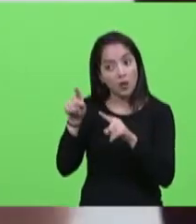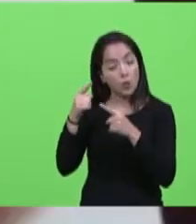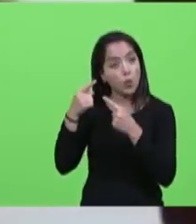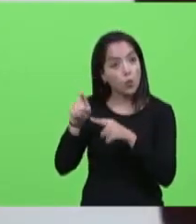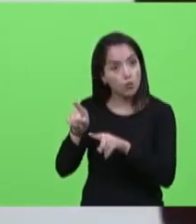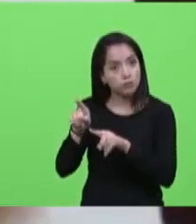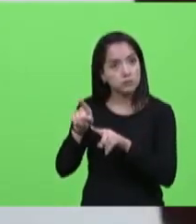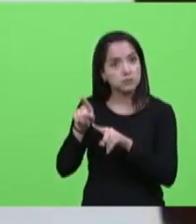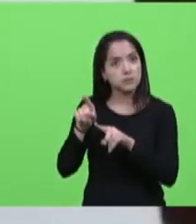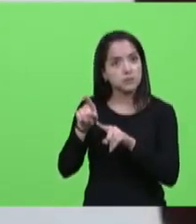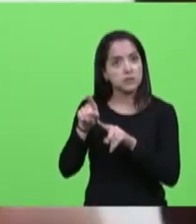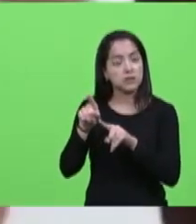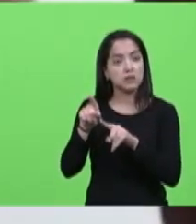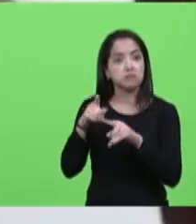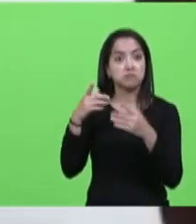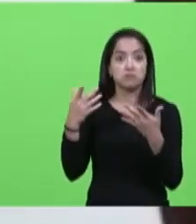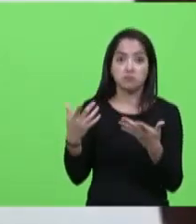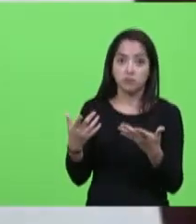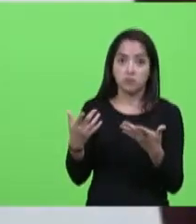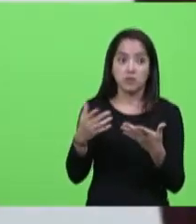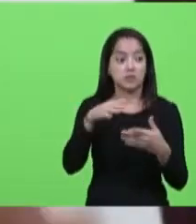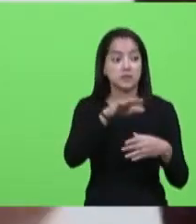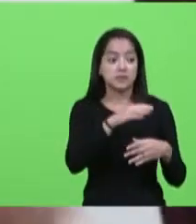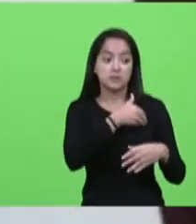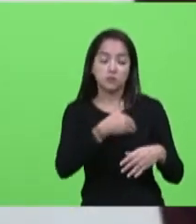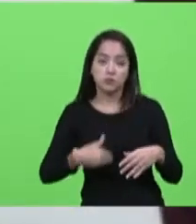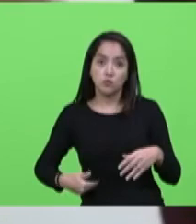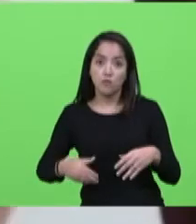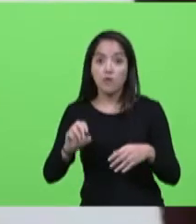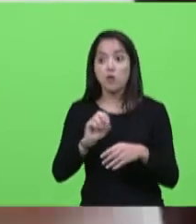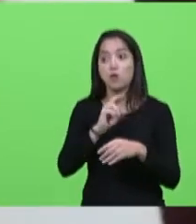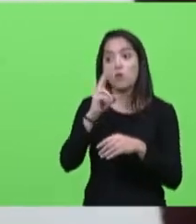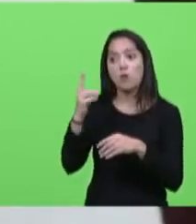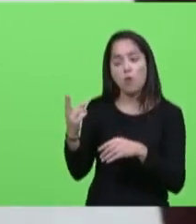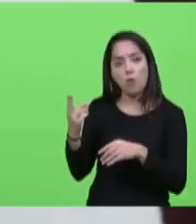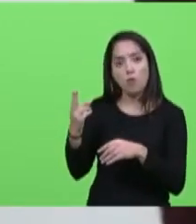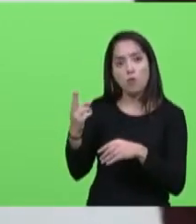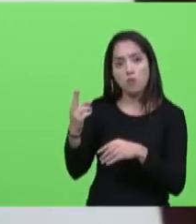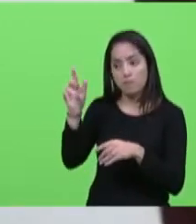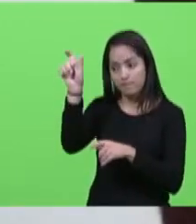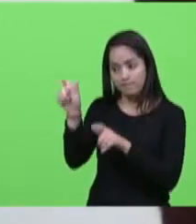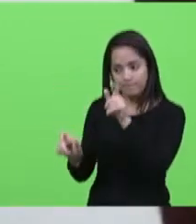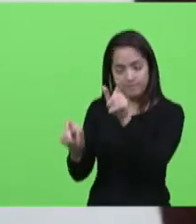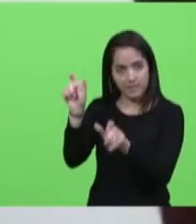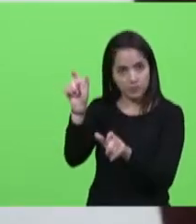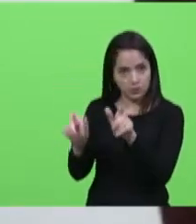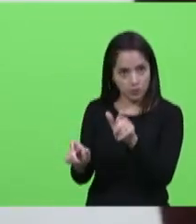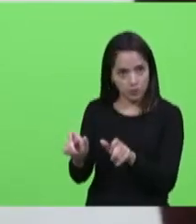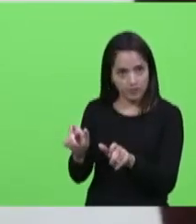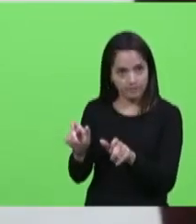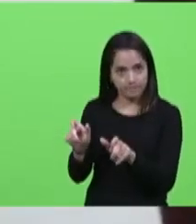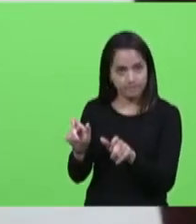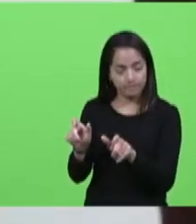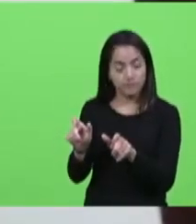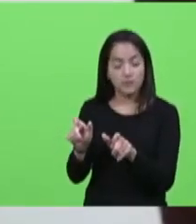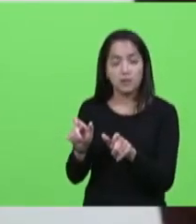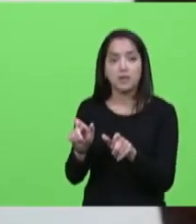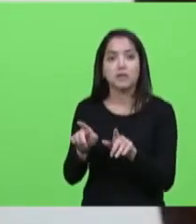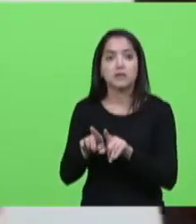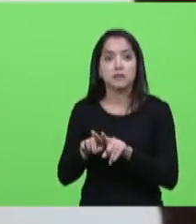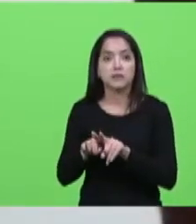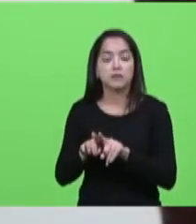seja do ponto de vista governo ou do ponto de vista pessoa, Carlos Moisés. Inclusive,